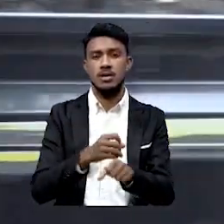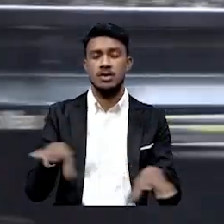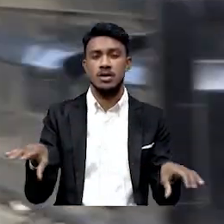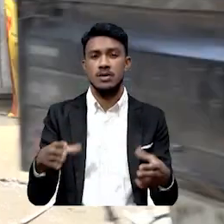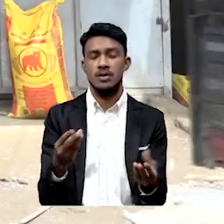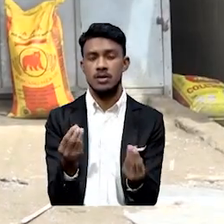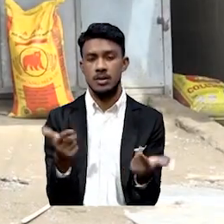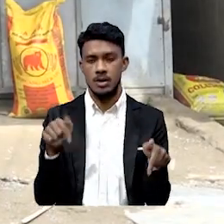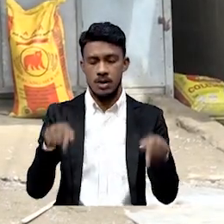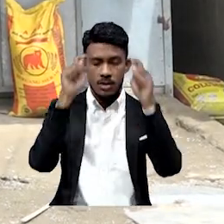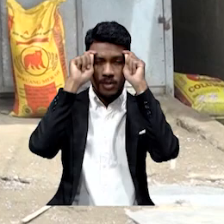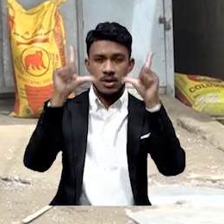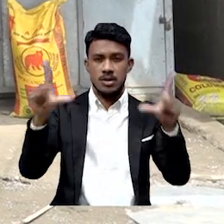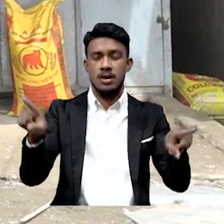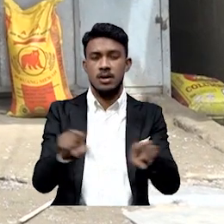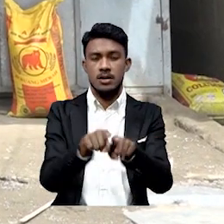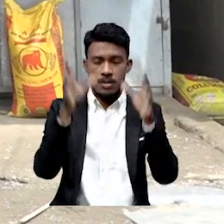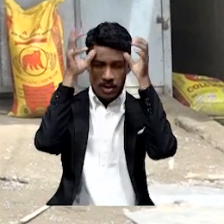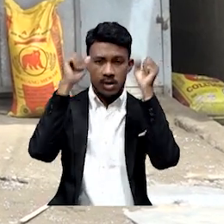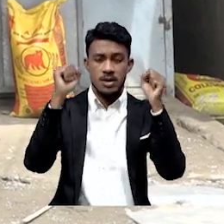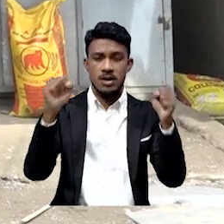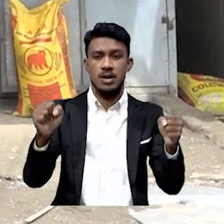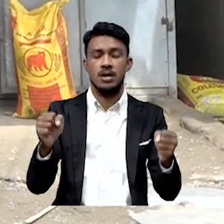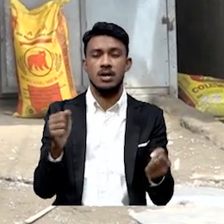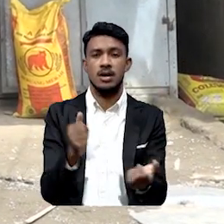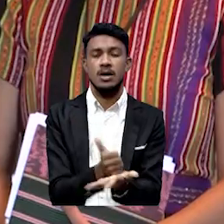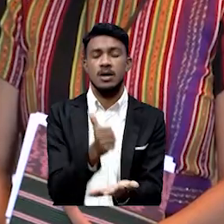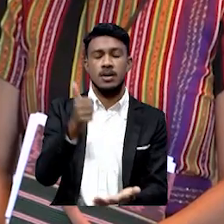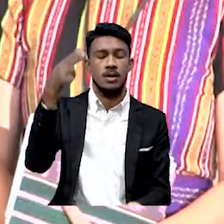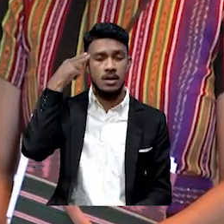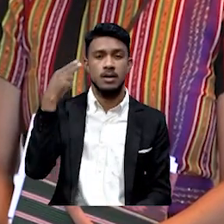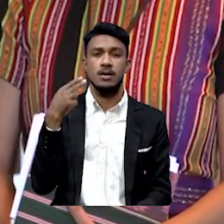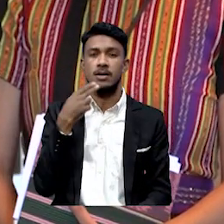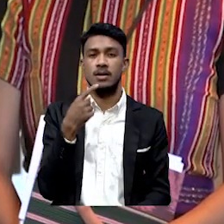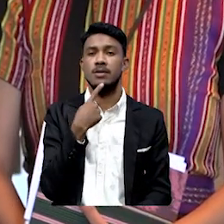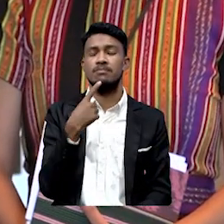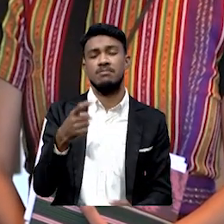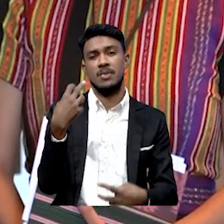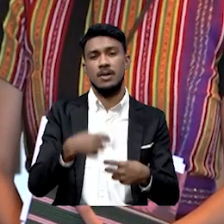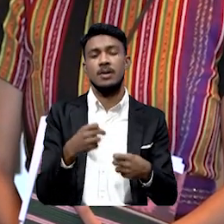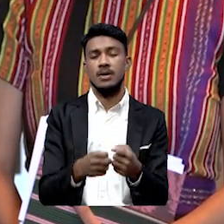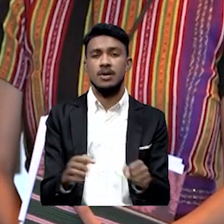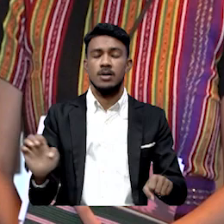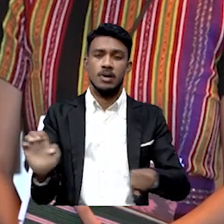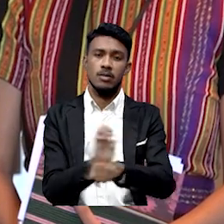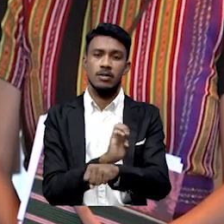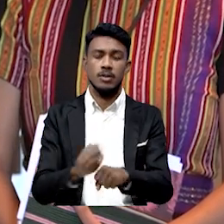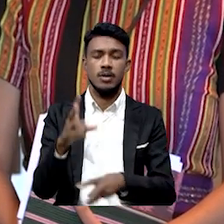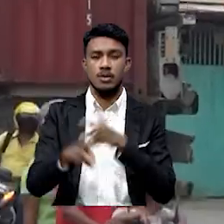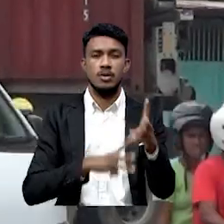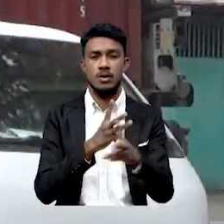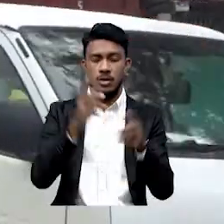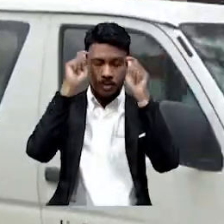Leste. Além de ne, presidente eleito Zé Manuel Ramos Horta mos preocupa makas o krize mundial ne, tamba Timor Leste dependência liu